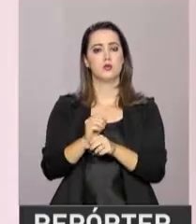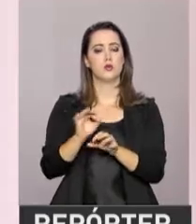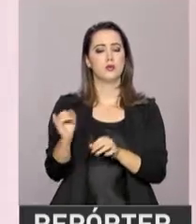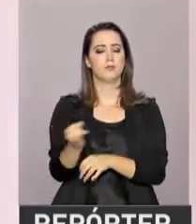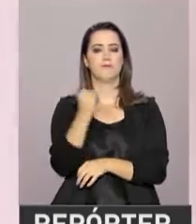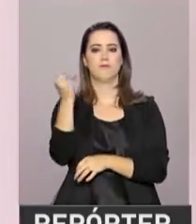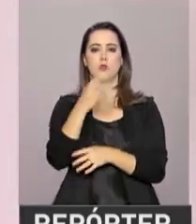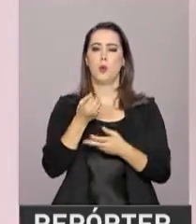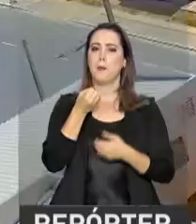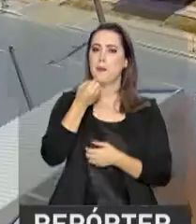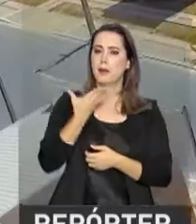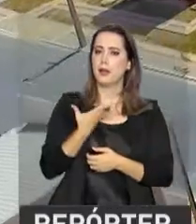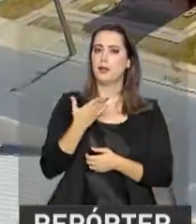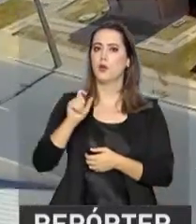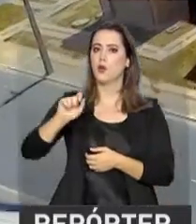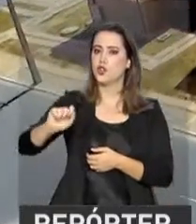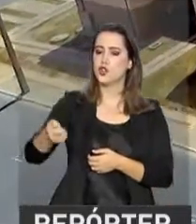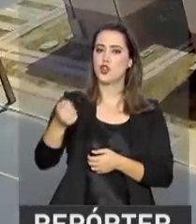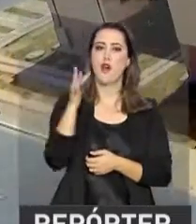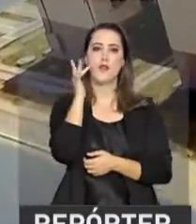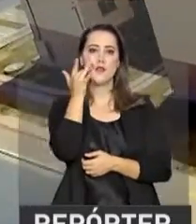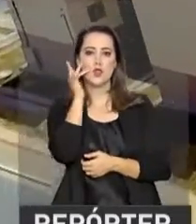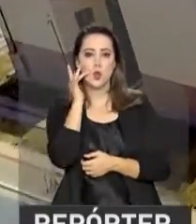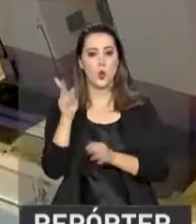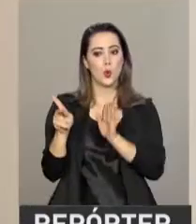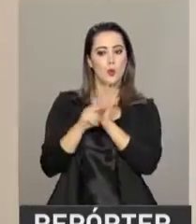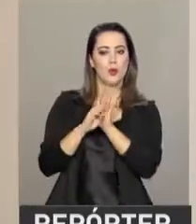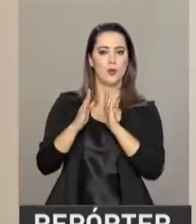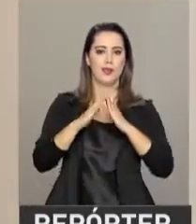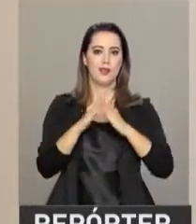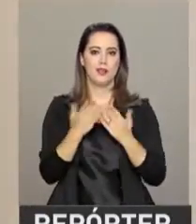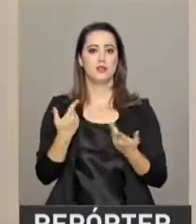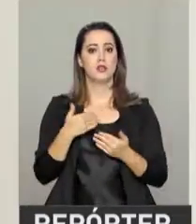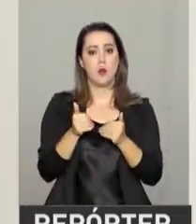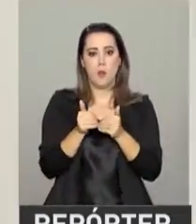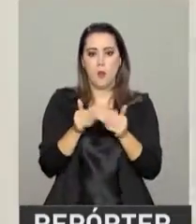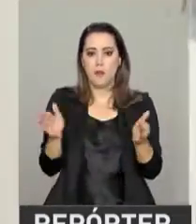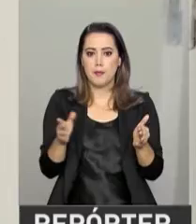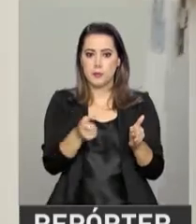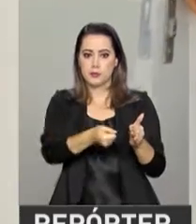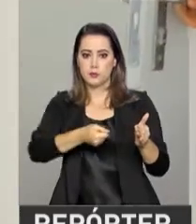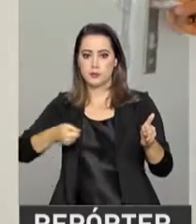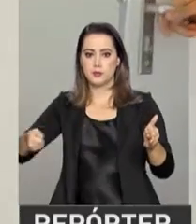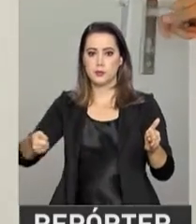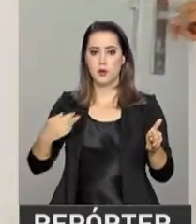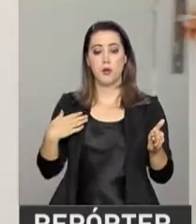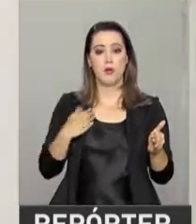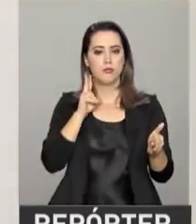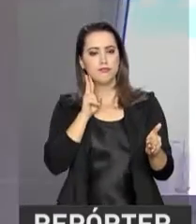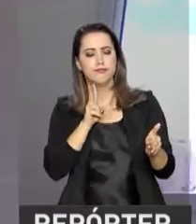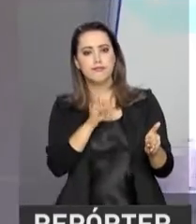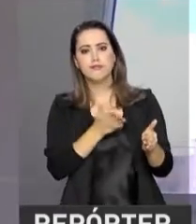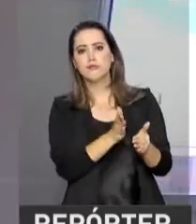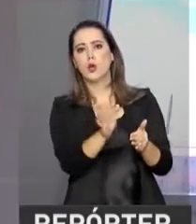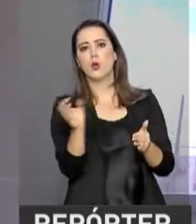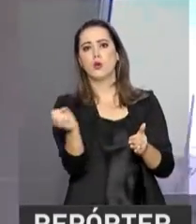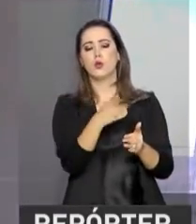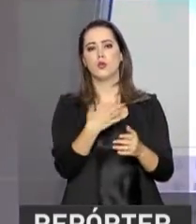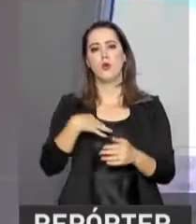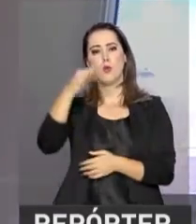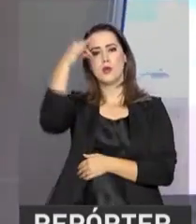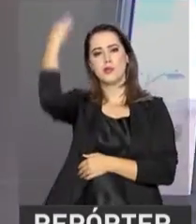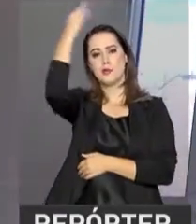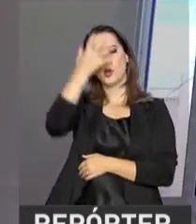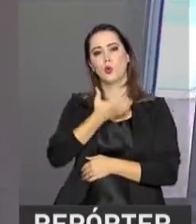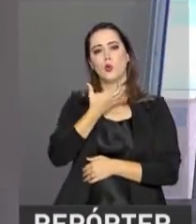de ouro ou seja com a chave da sua casa própria ao abrir a porta desse seu novo lar deixa o espírito